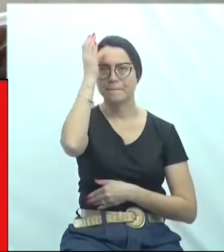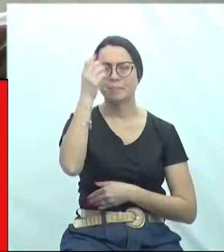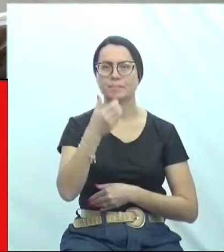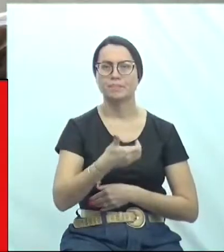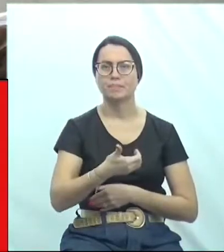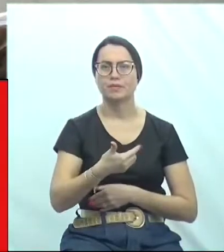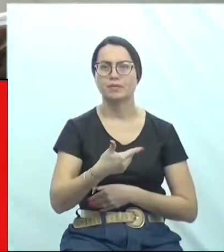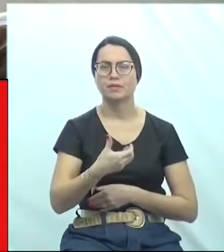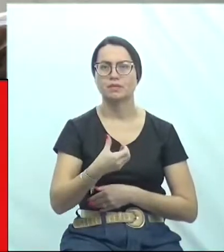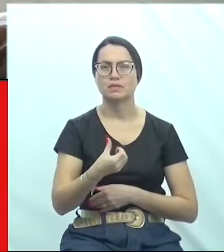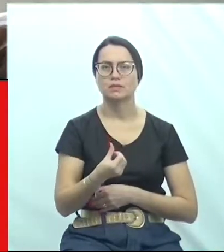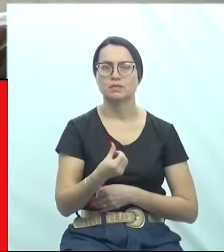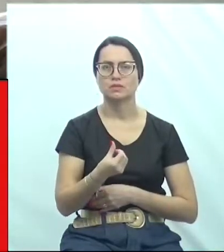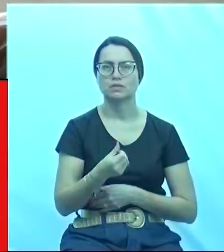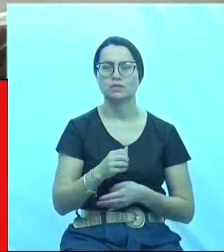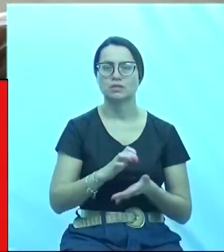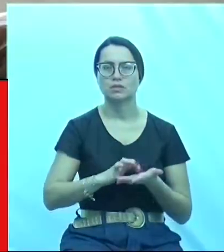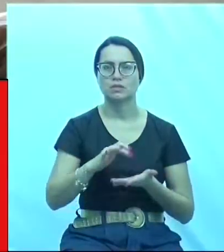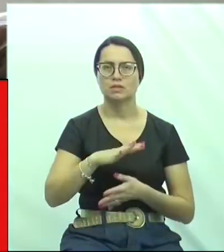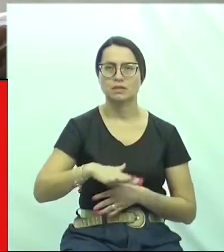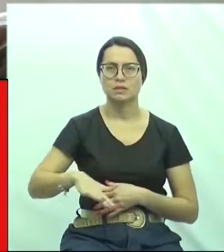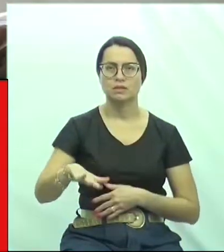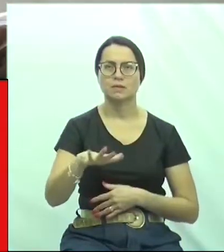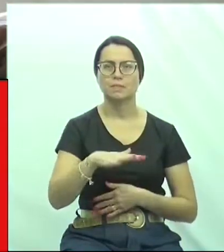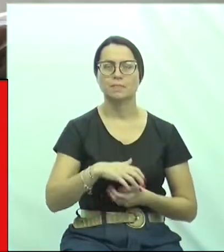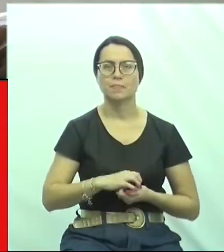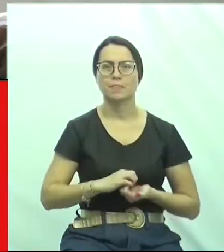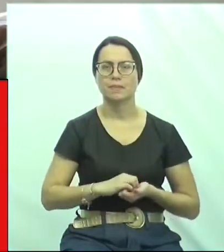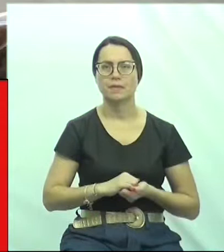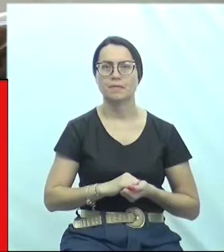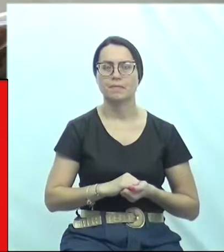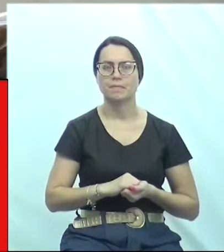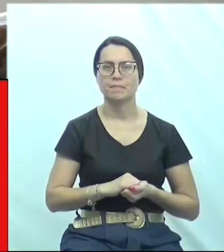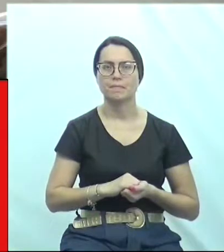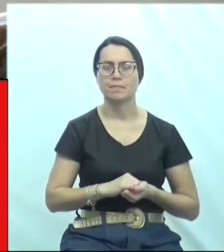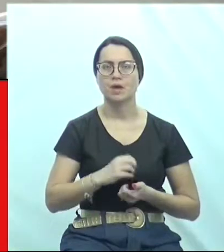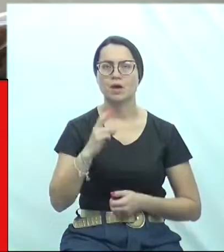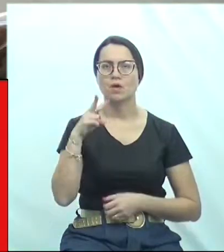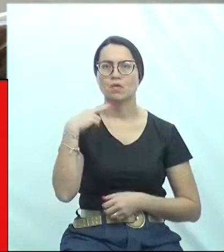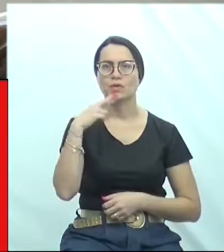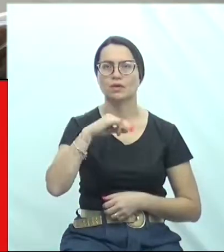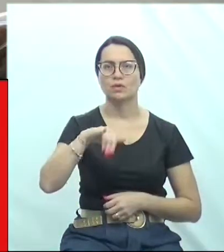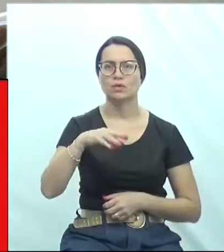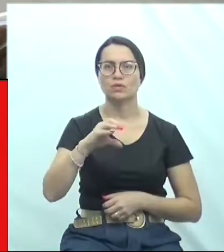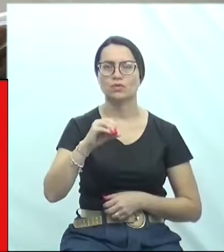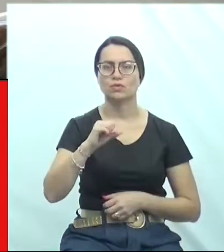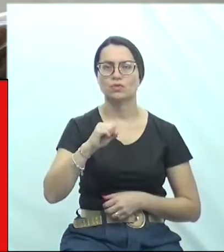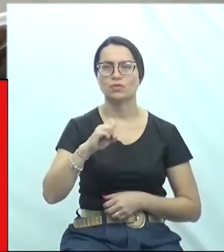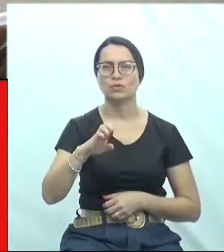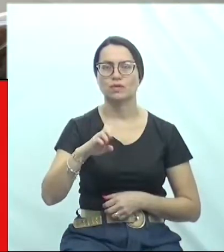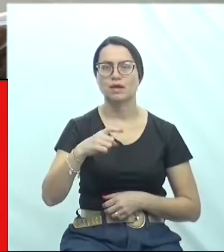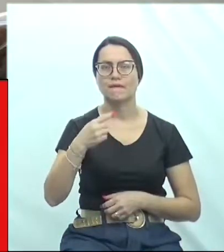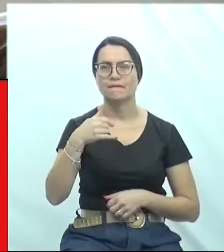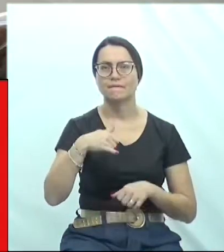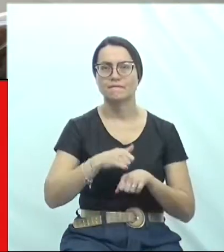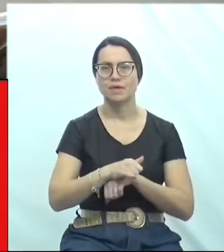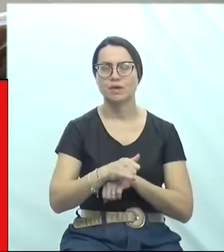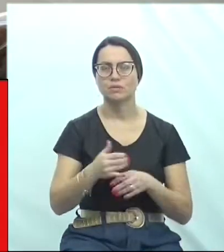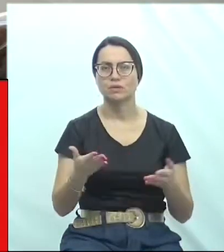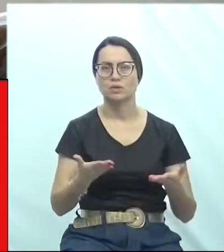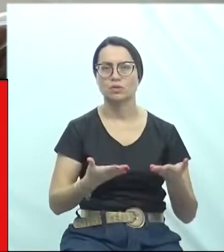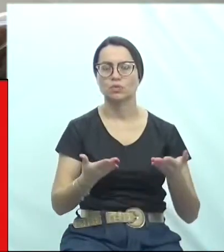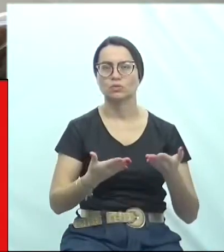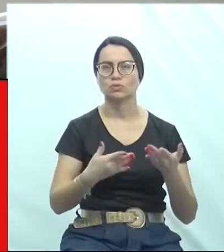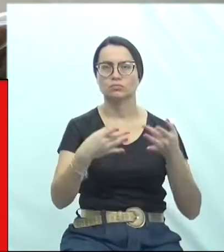26 de julho de 2022, à Secretaria Geral. Justifico a ausência do vereador José Paulo Ferrarese na sessão ordinária do dia